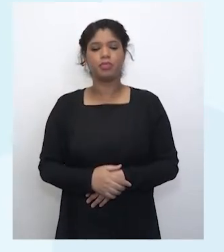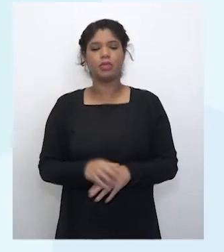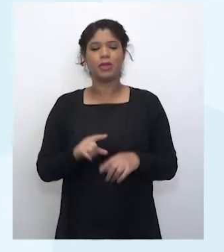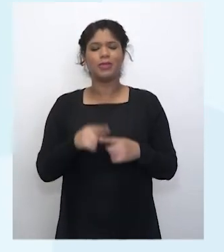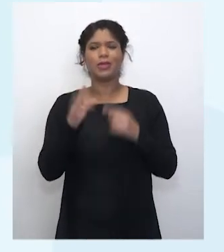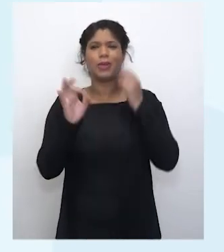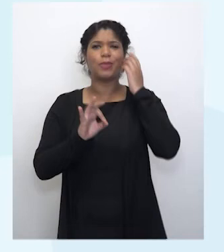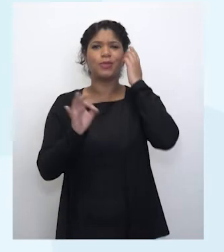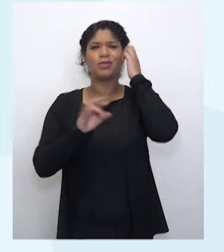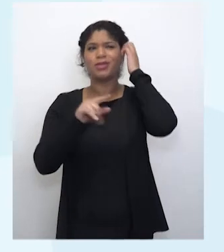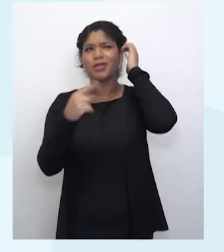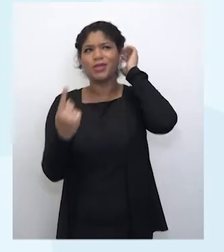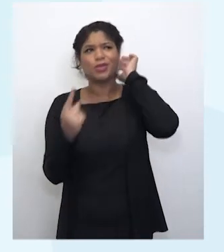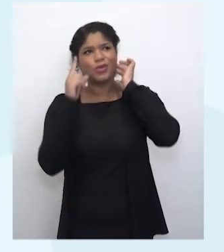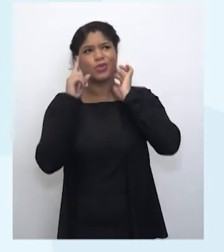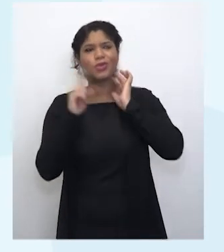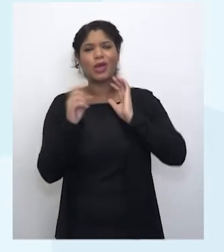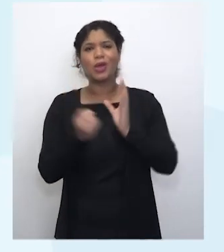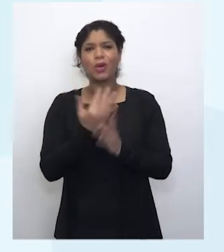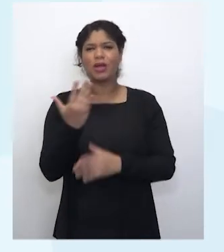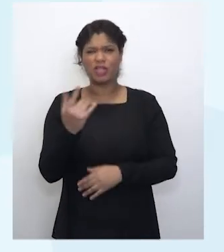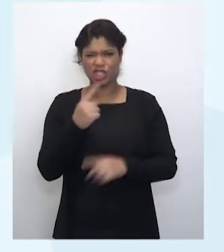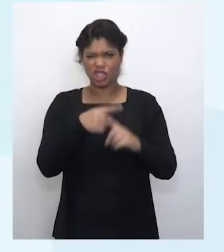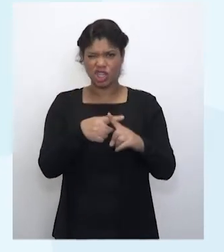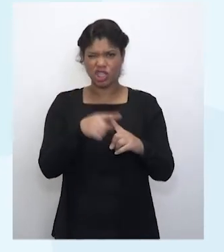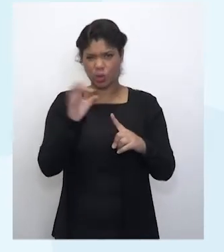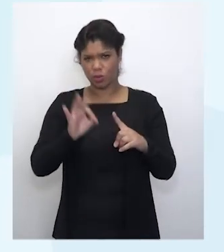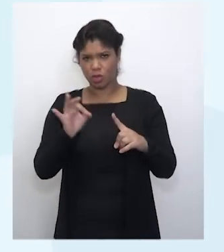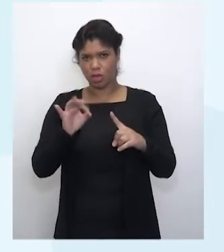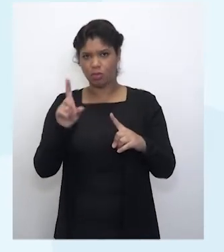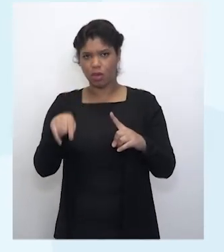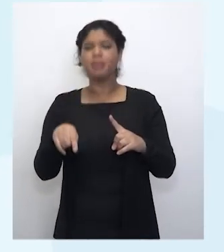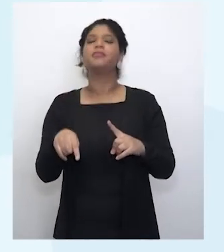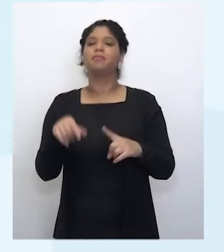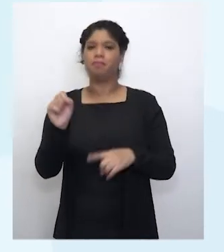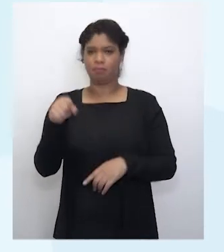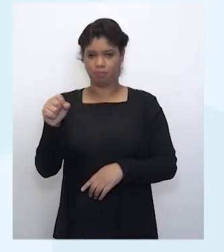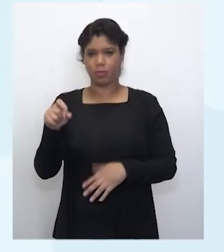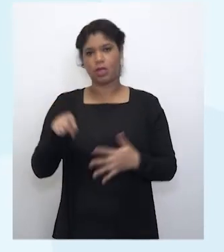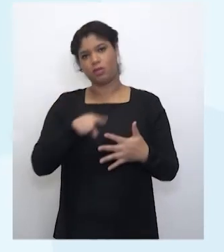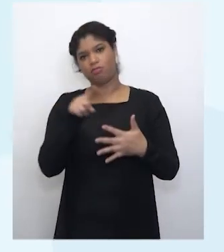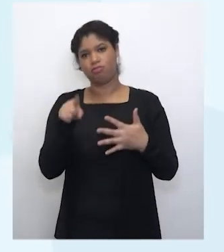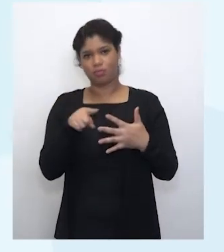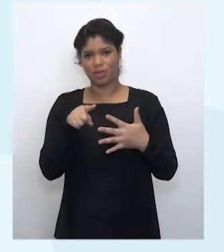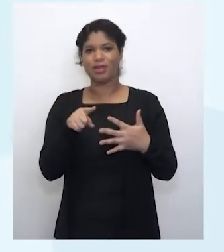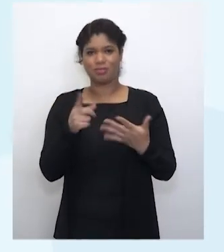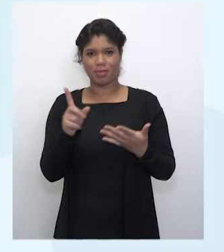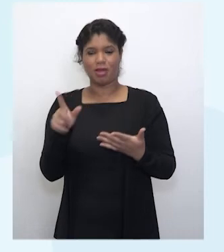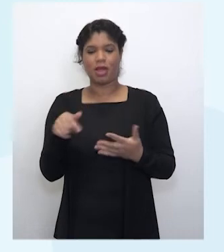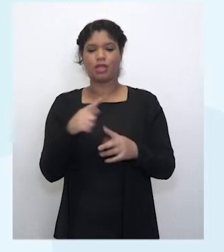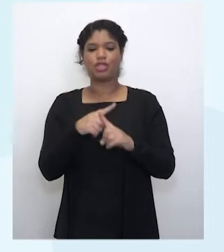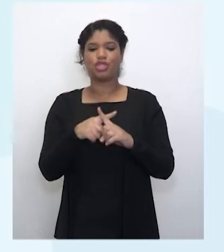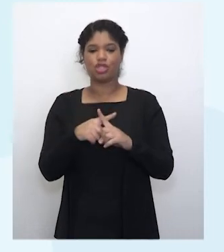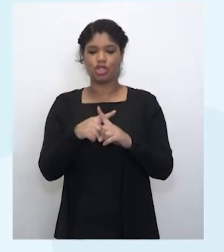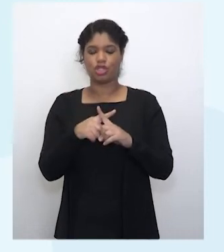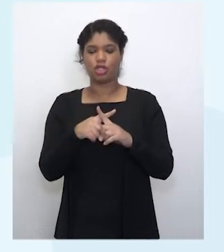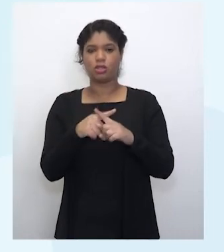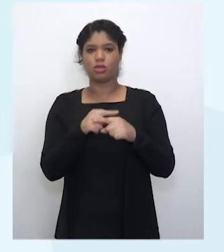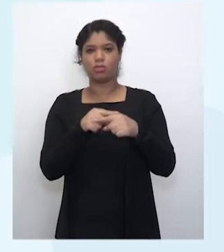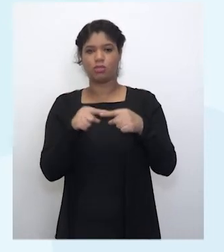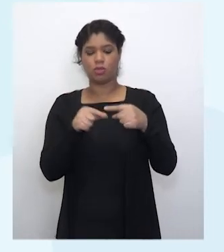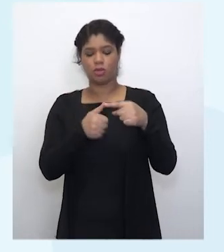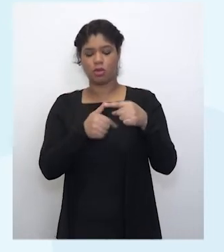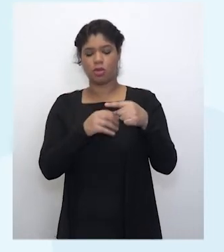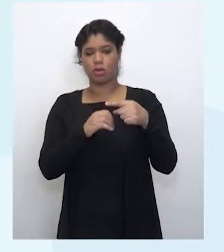não sei quanto é que é, então é um X%? Isso, então, X sobre 100, o